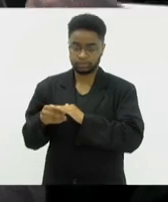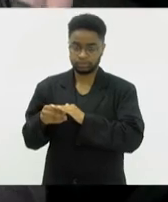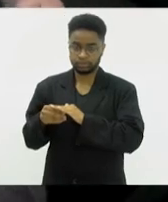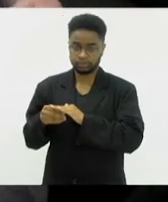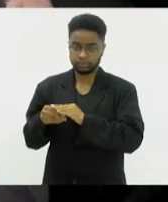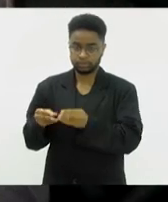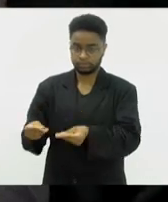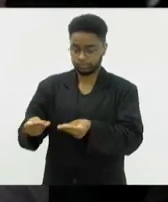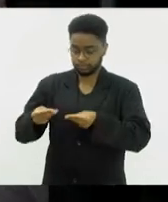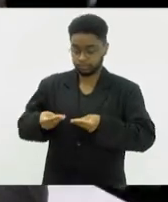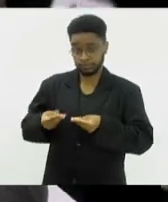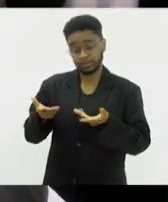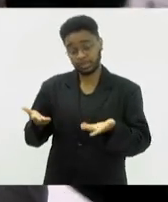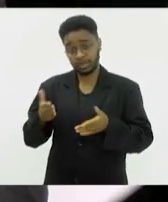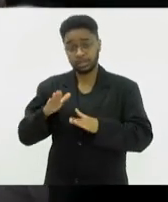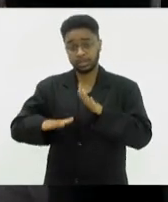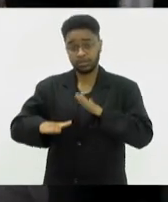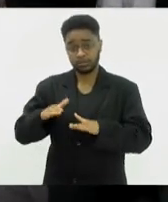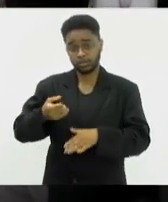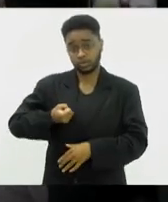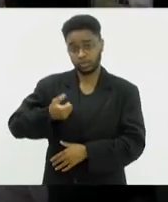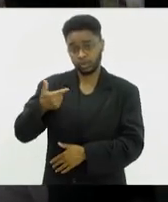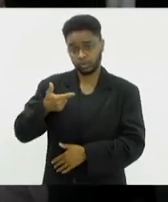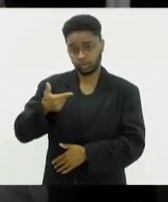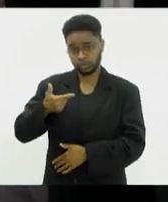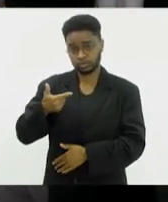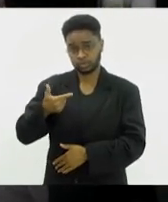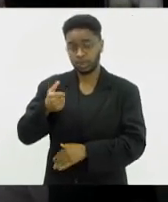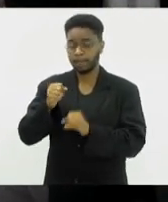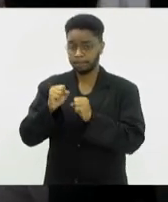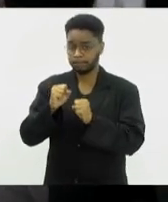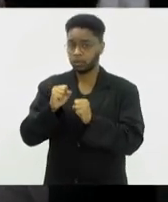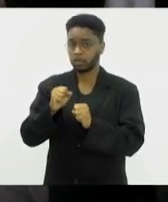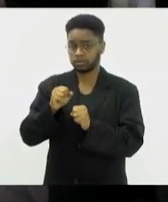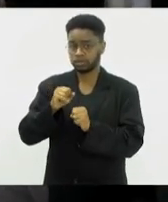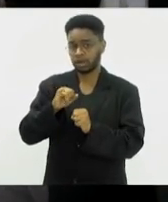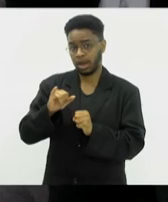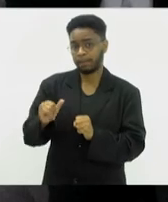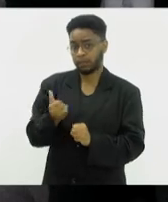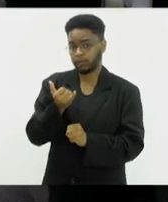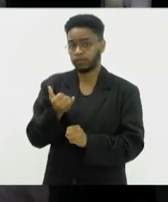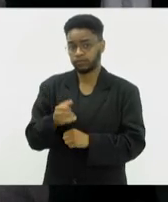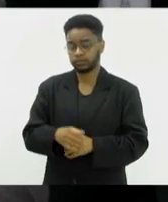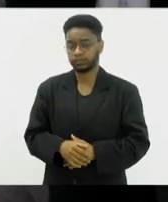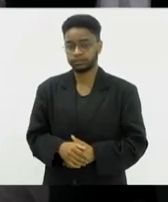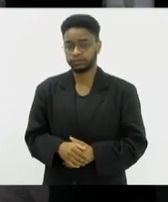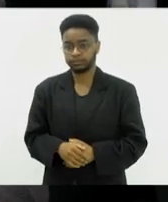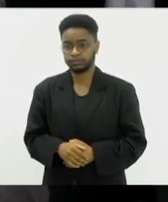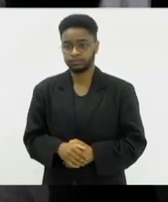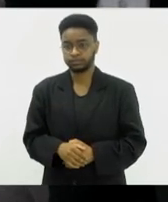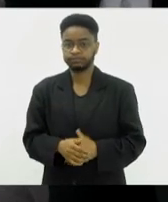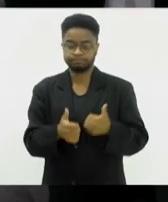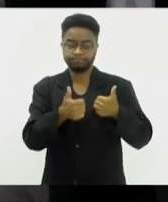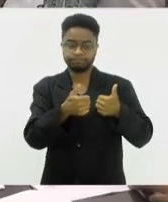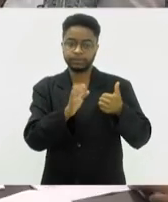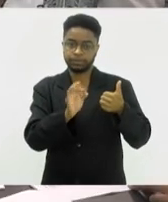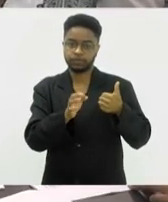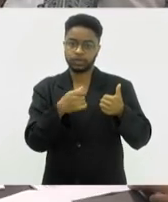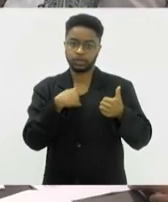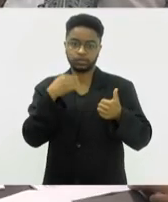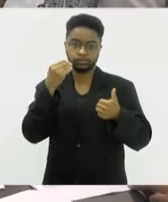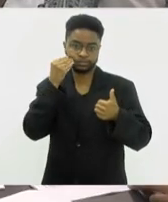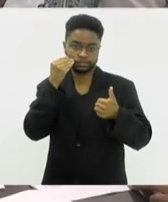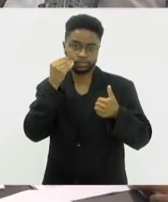e talvez a emenda número 2 possa ser aproveitada. Perfeito. Vou ver se incluo isso na